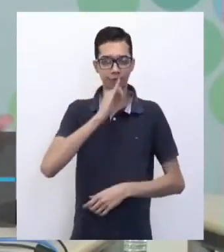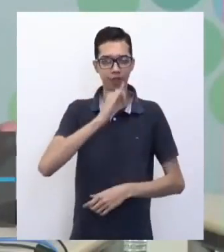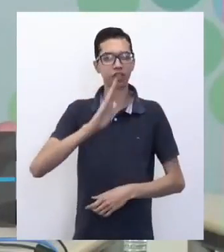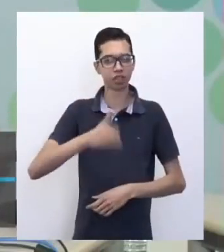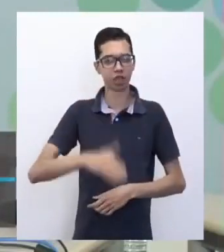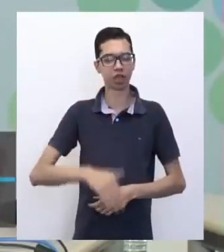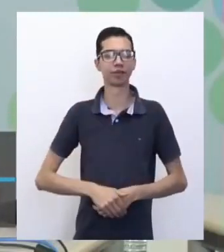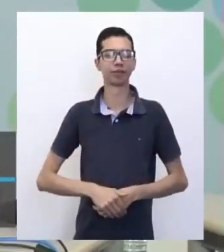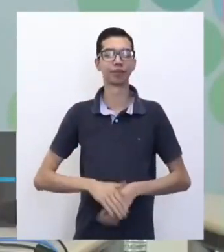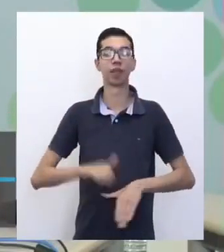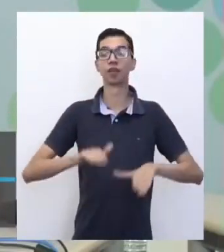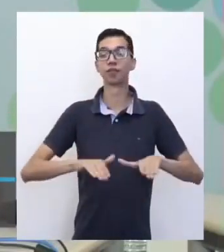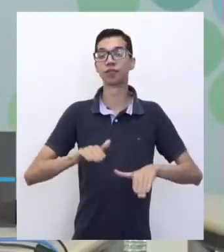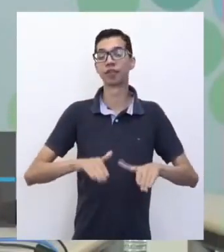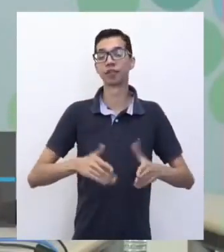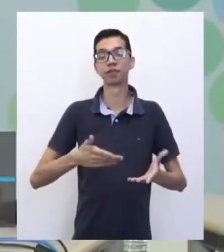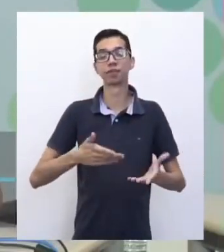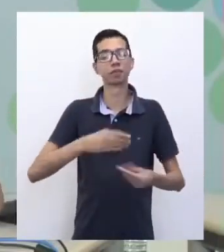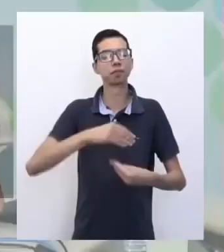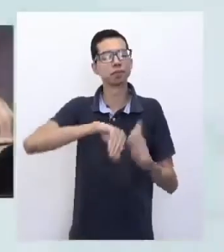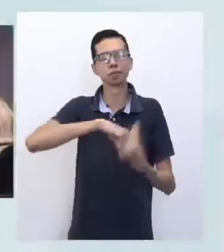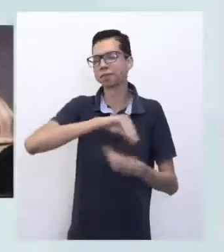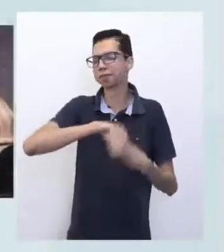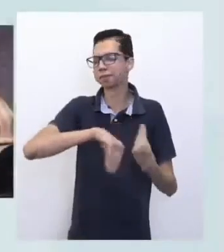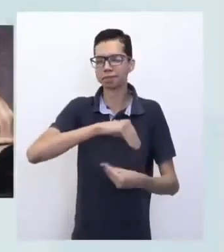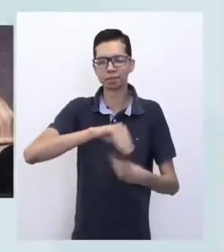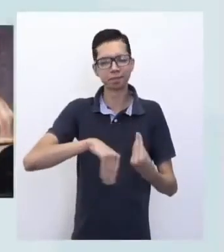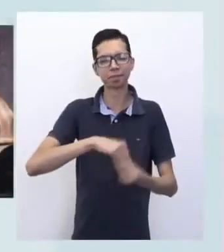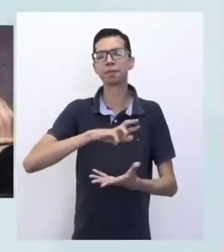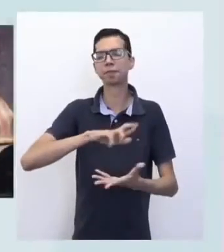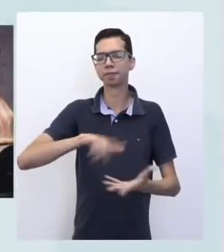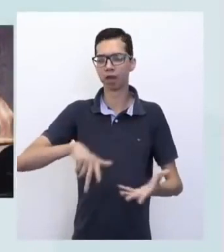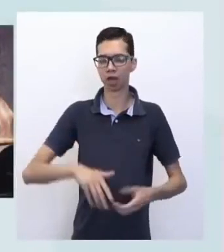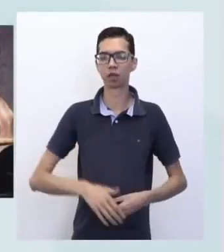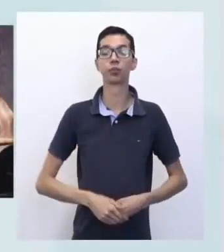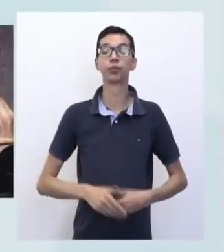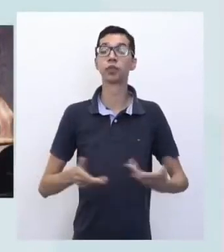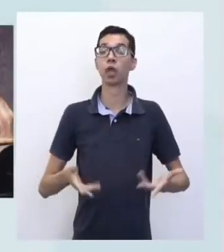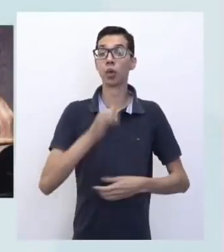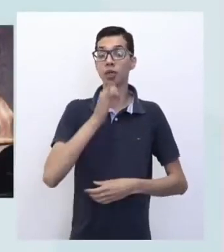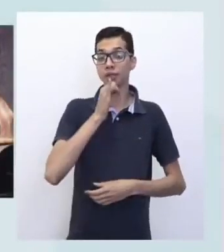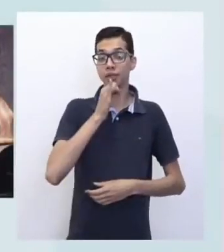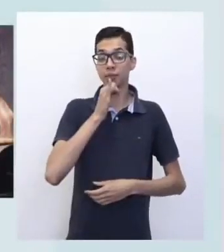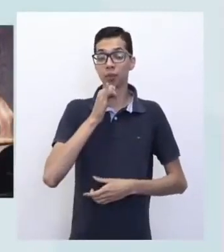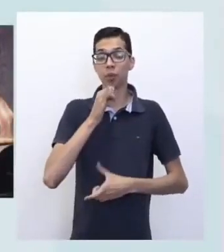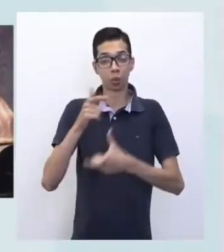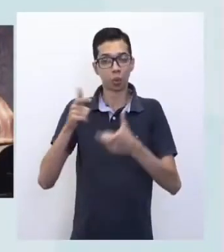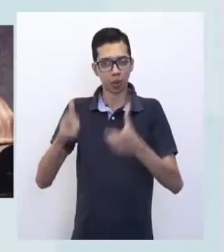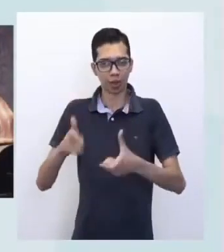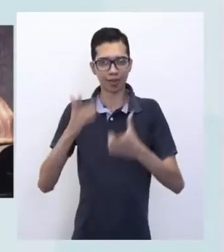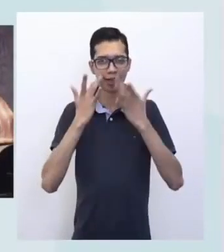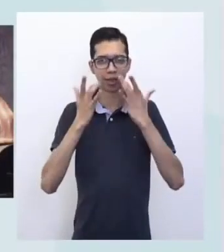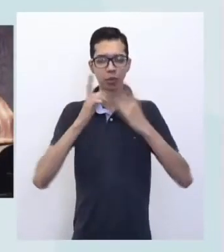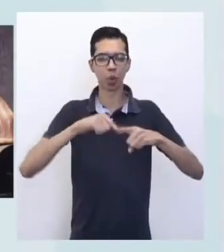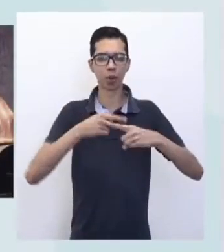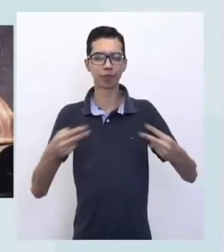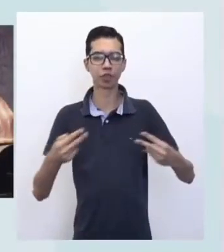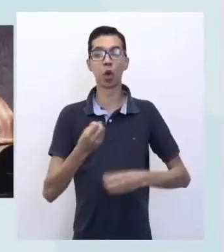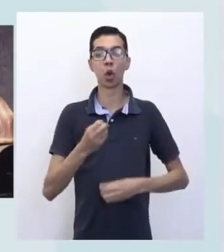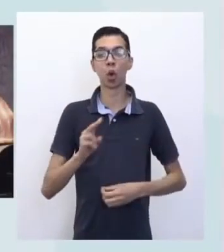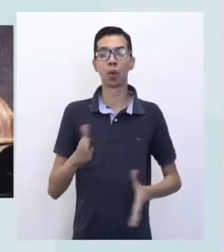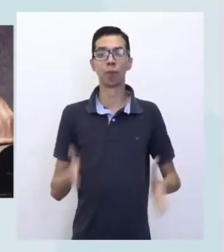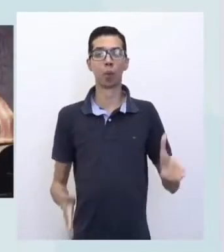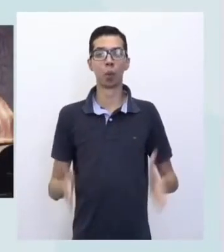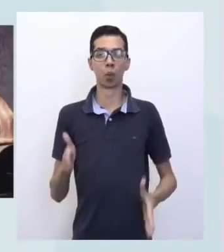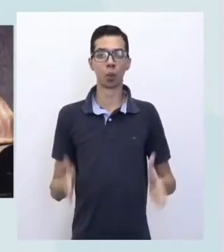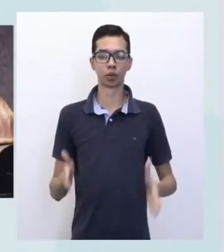comédia dell'arte. Então, no texto dramático, no teatro de bonecos ou no teatro de objetos, temos uma diminuição de diálogos